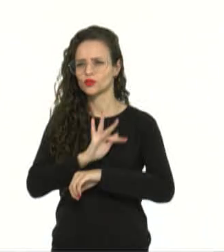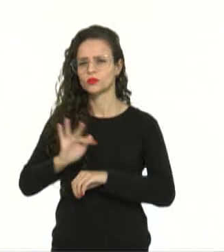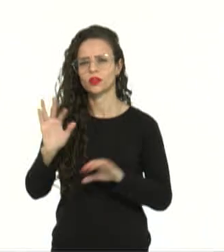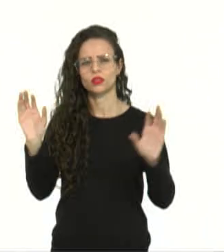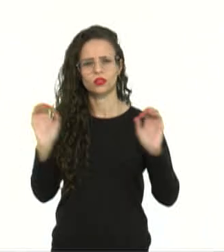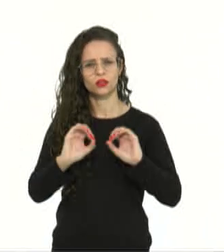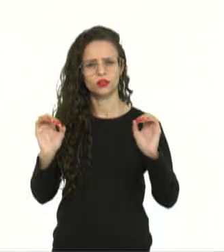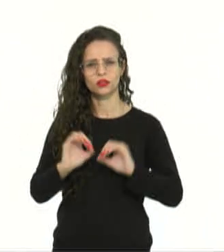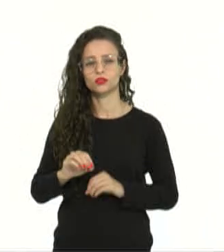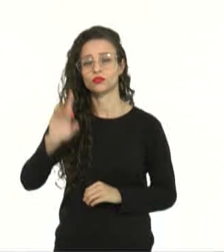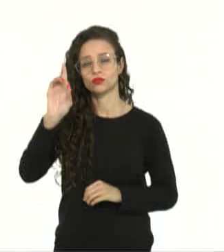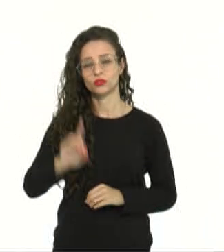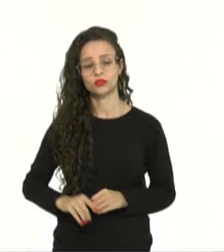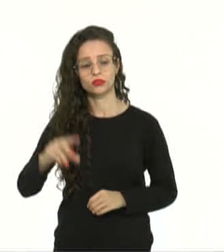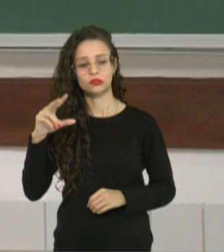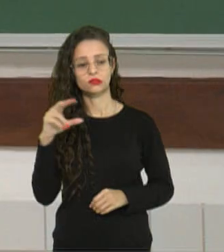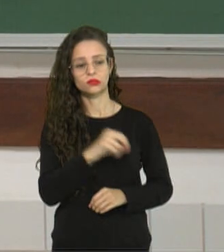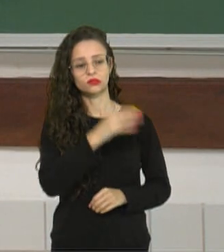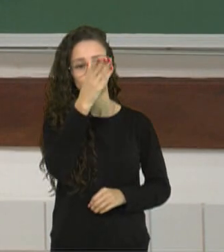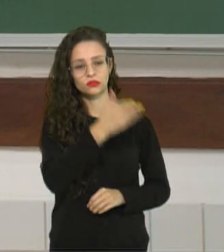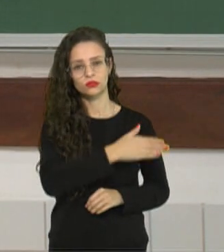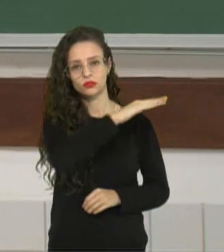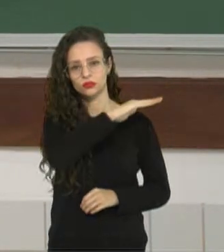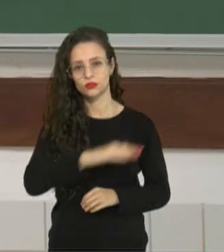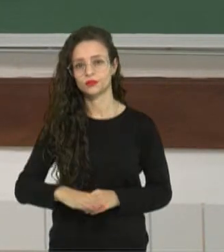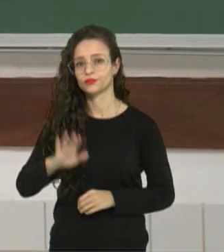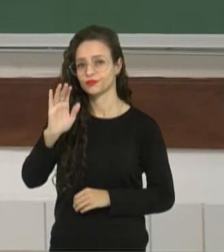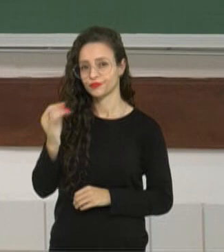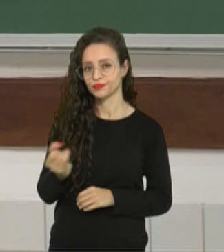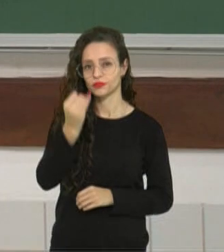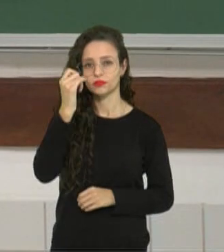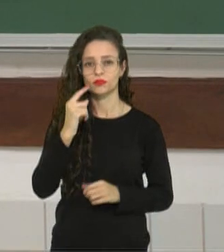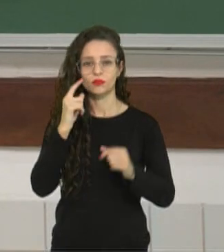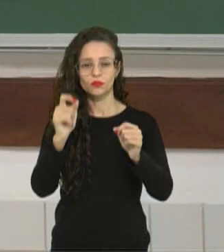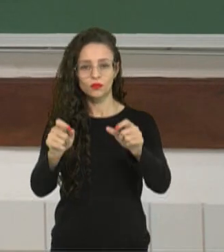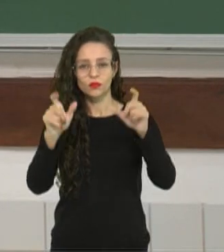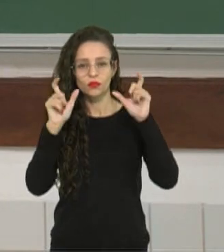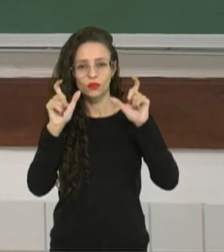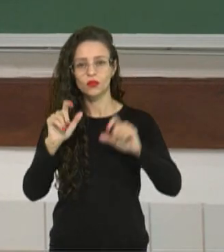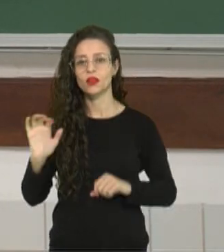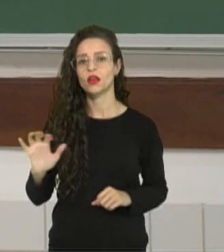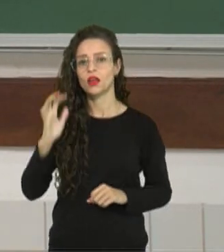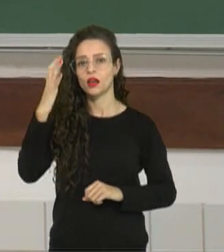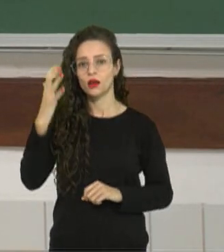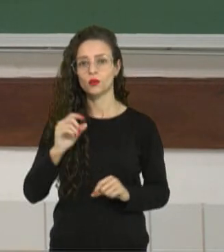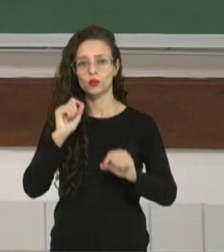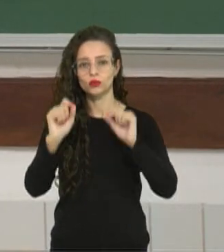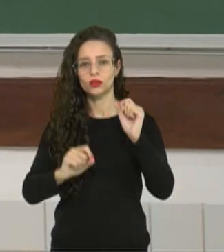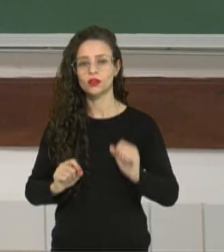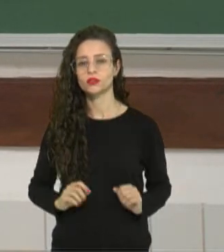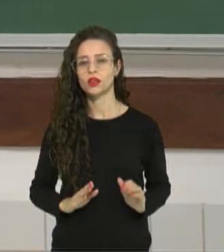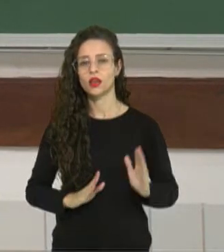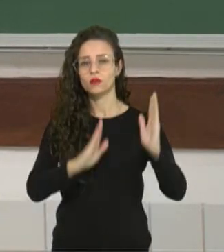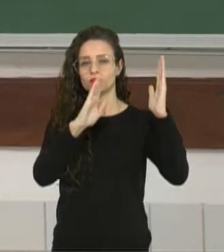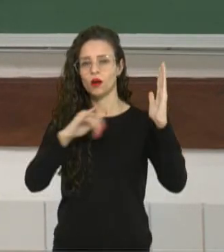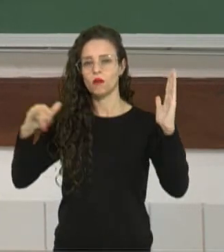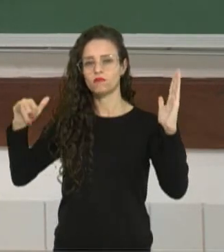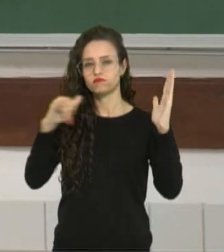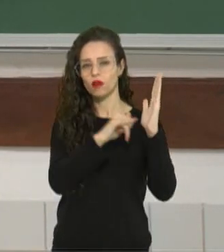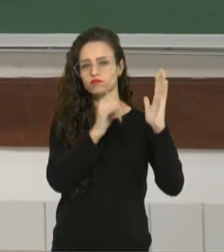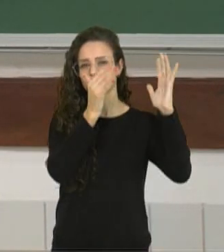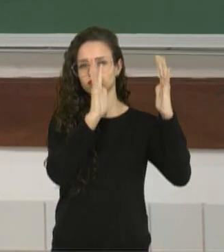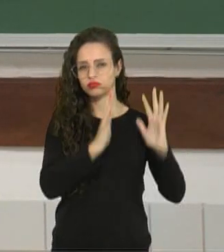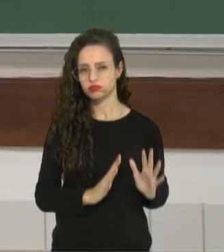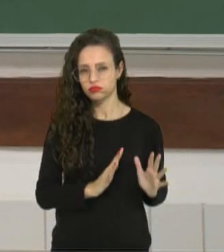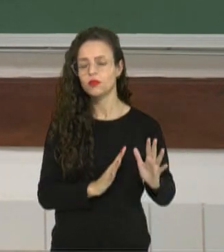legal, tiveram seus direitos negados. Importante prestar atenção nisso. Olha só, acontece o atentado às Torres Gêmeas lá em 2001. Os